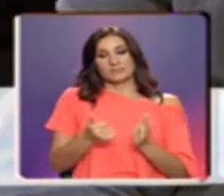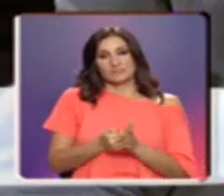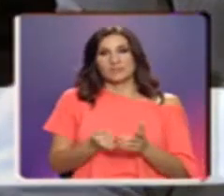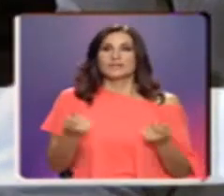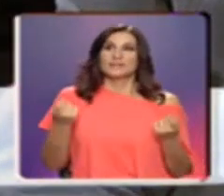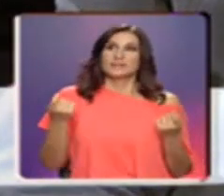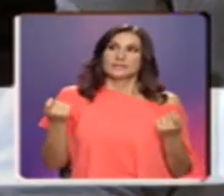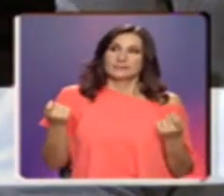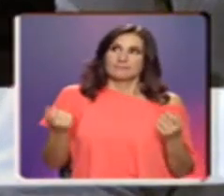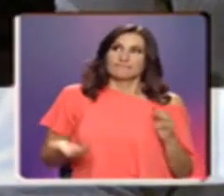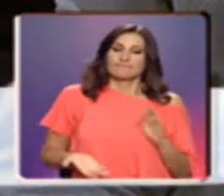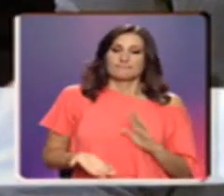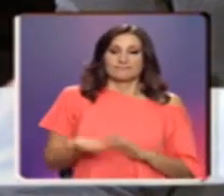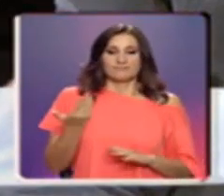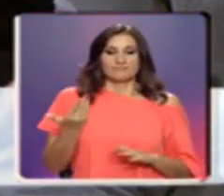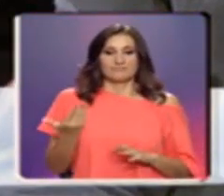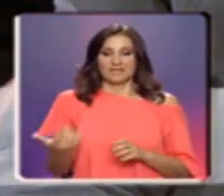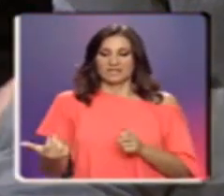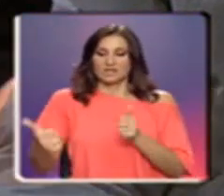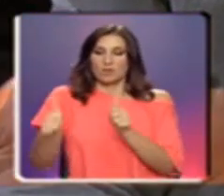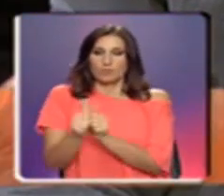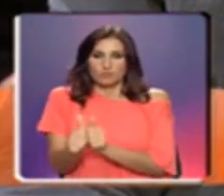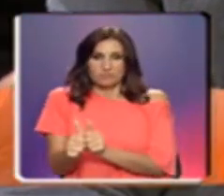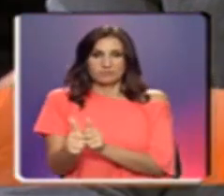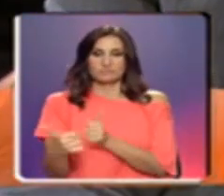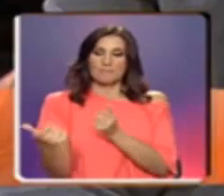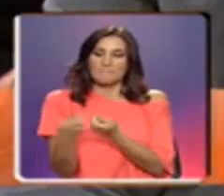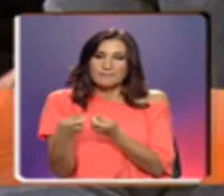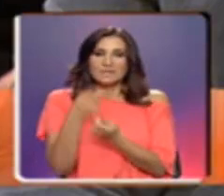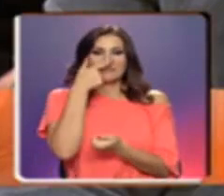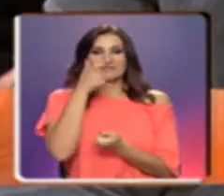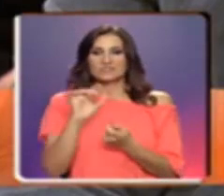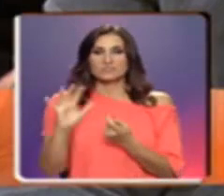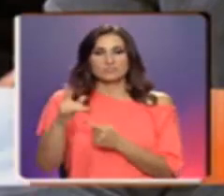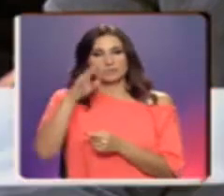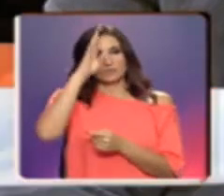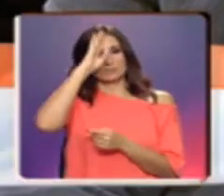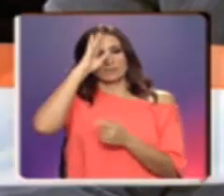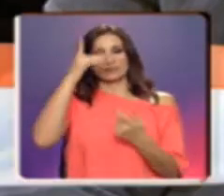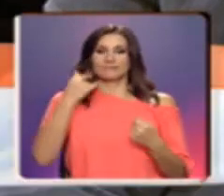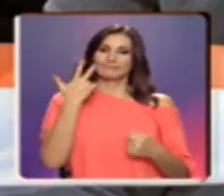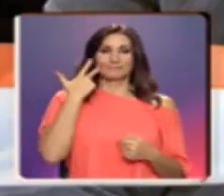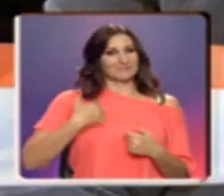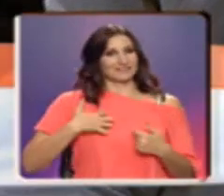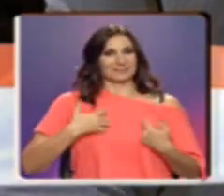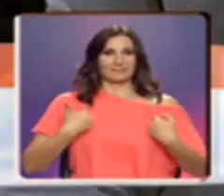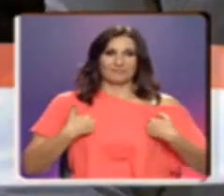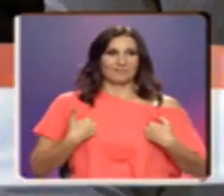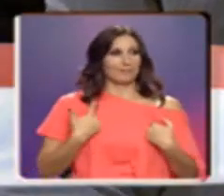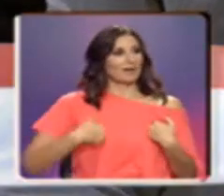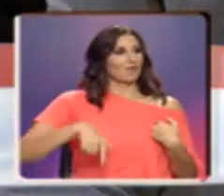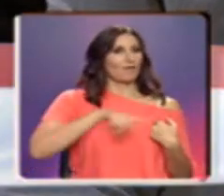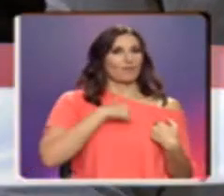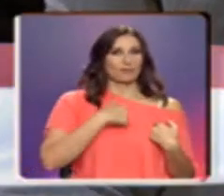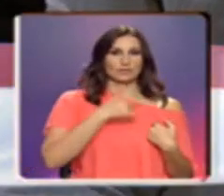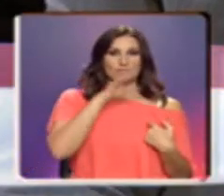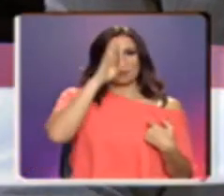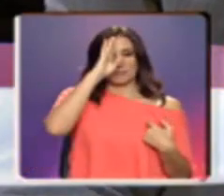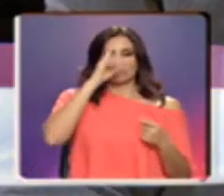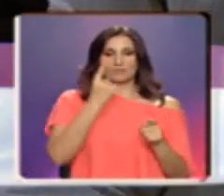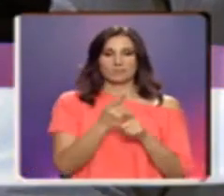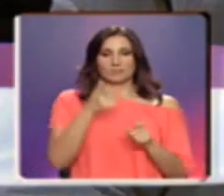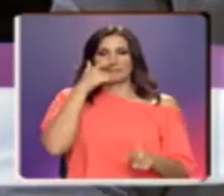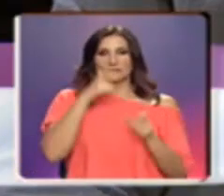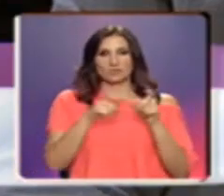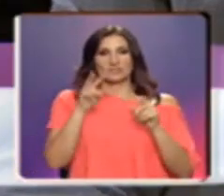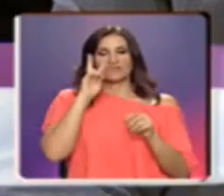mais... ao lado dos sportinguistas e poder estar aqui é um prazer muito grande para nós, até porque tem muita